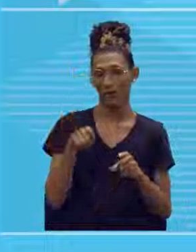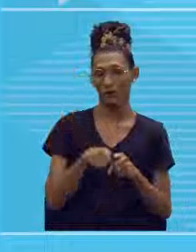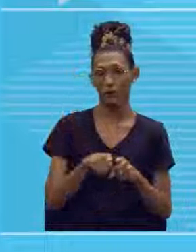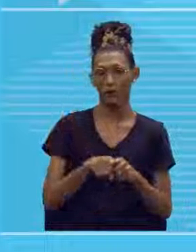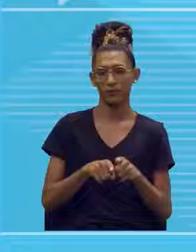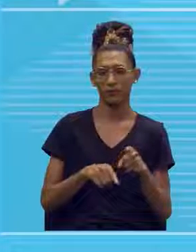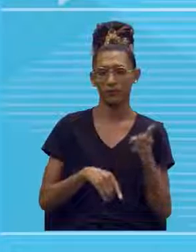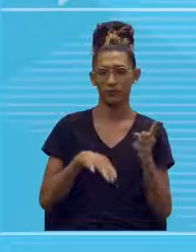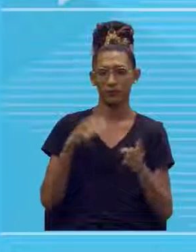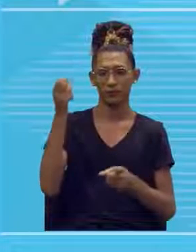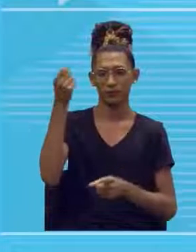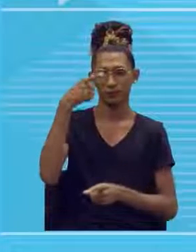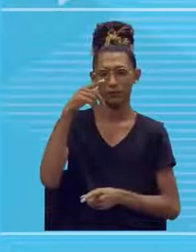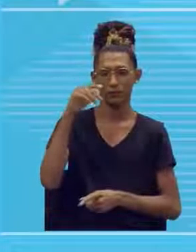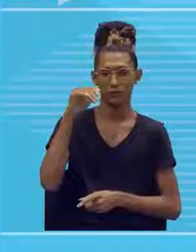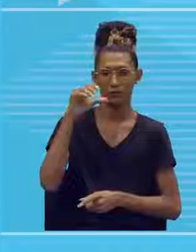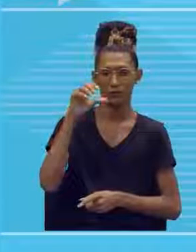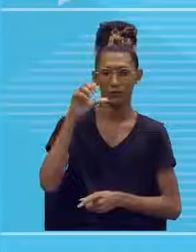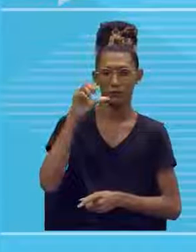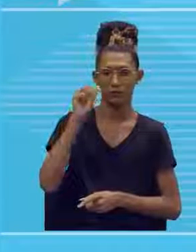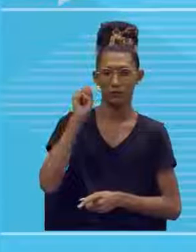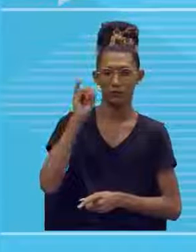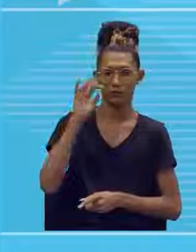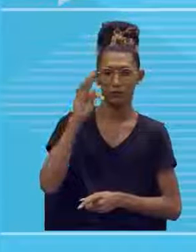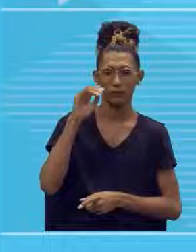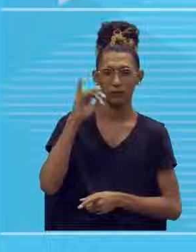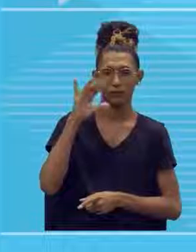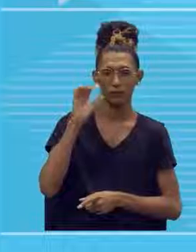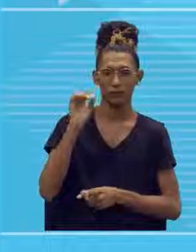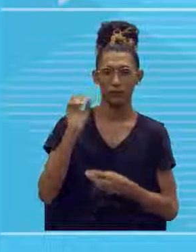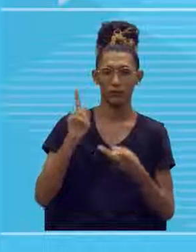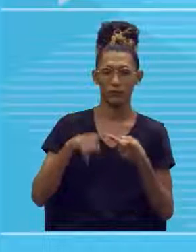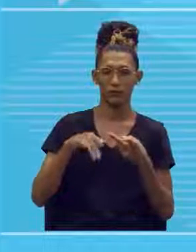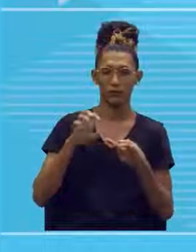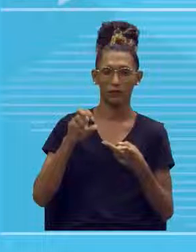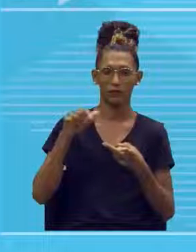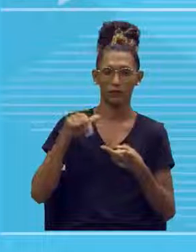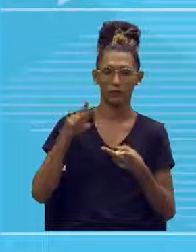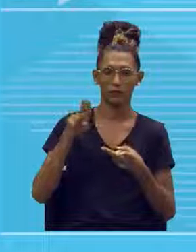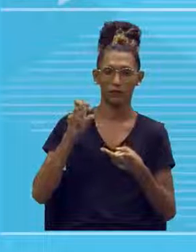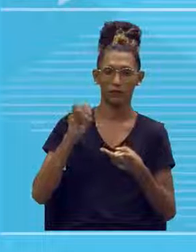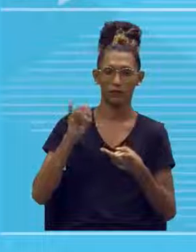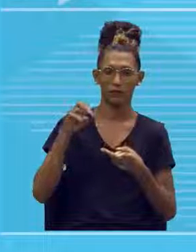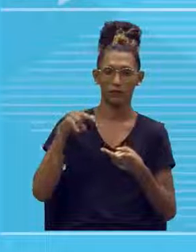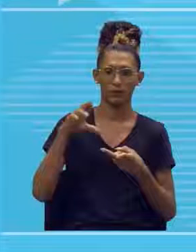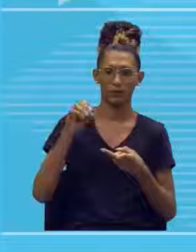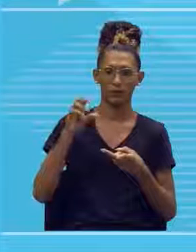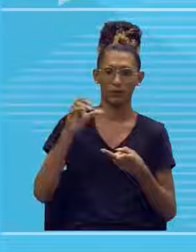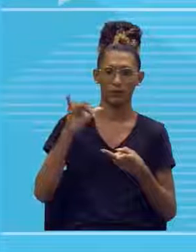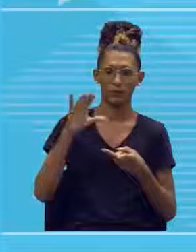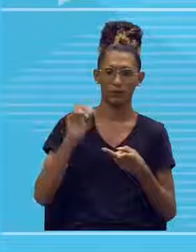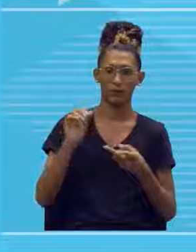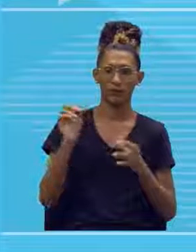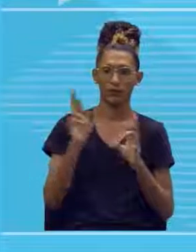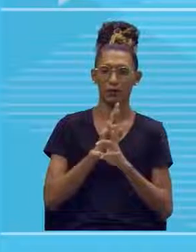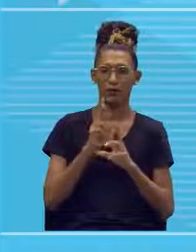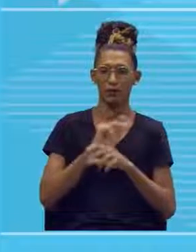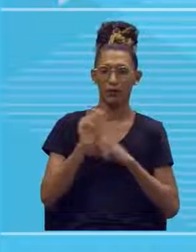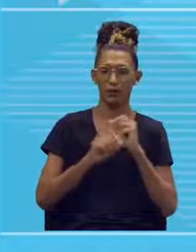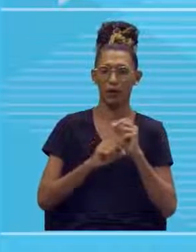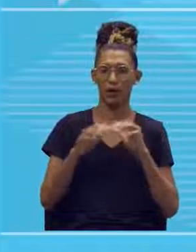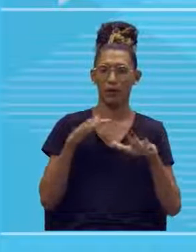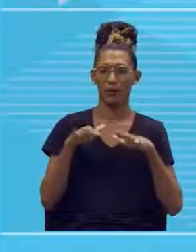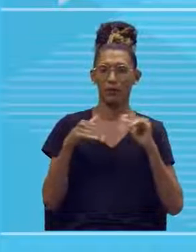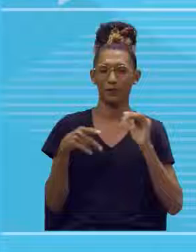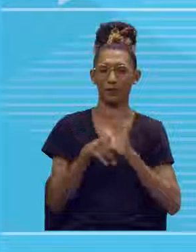para quem não lembra o solstício e equinócio tem relação com o movimento de translação do